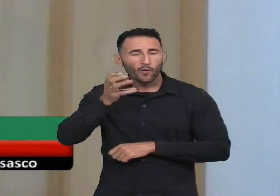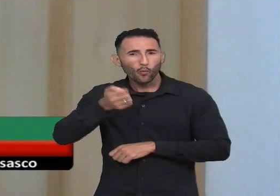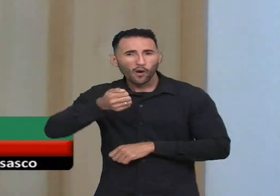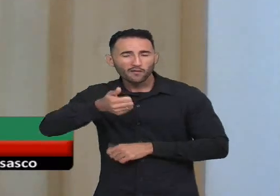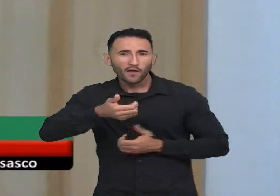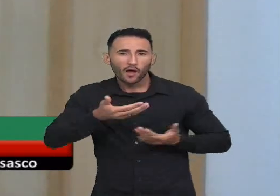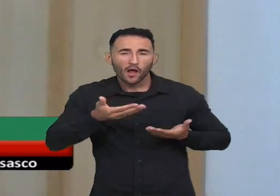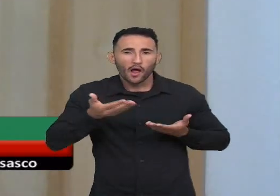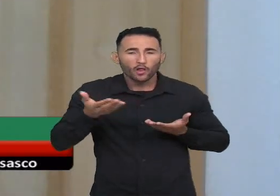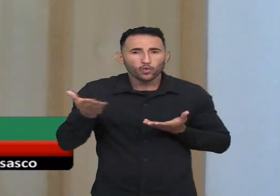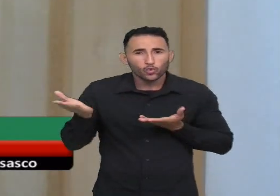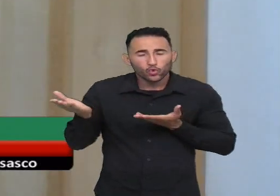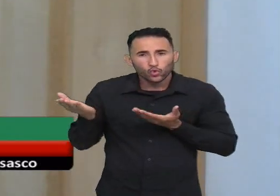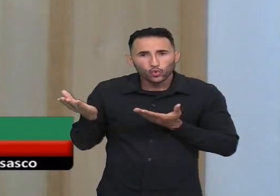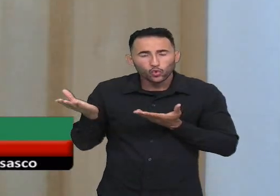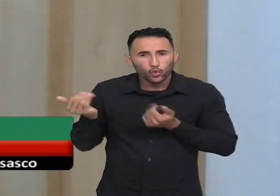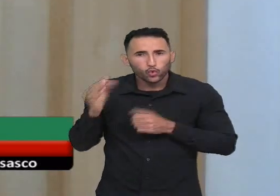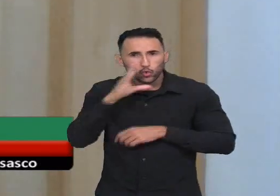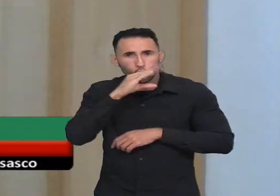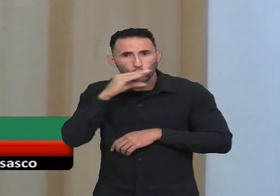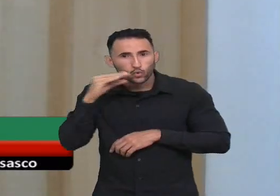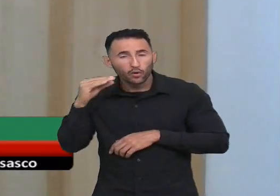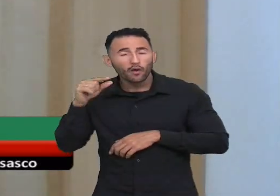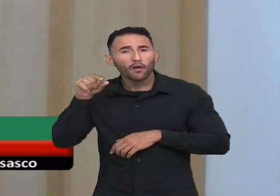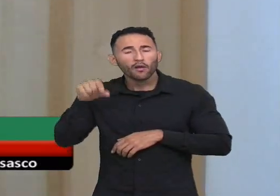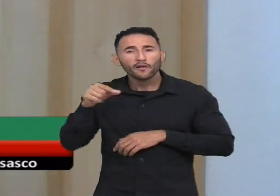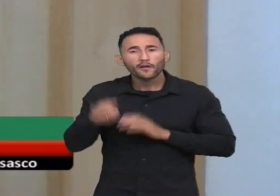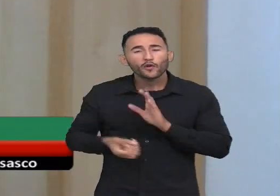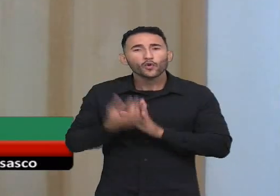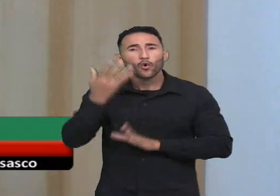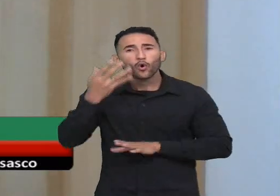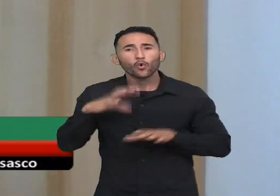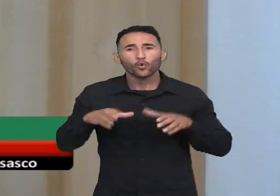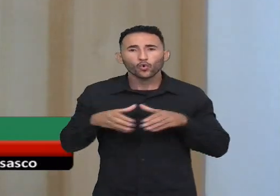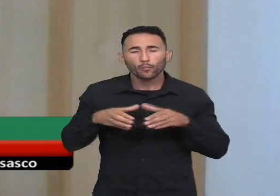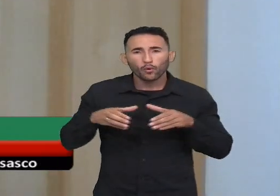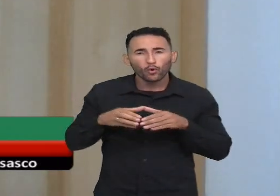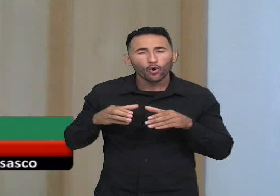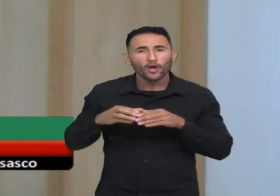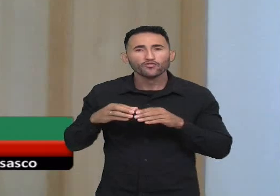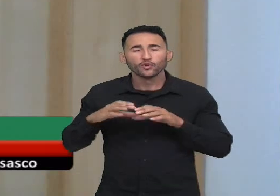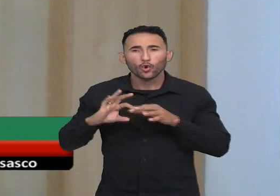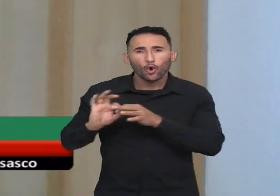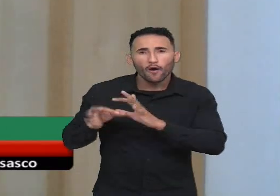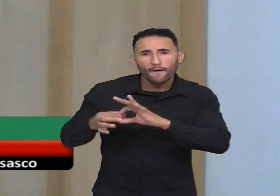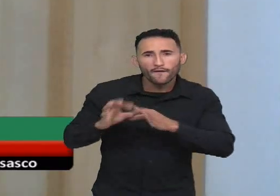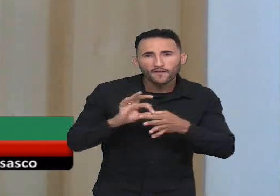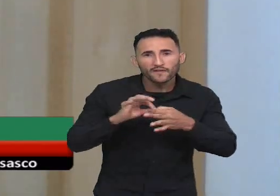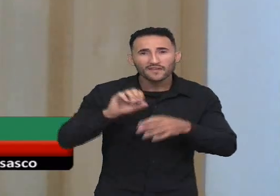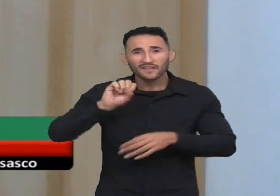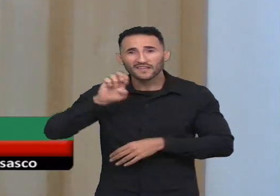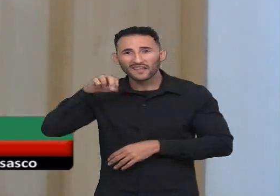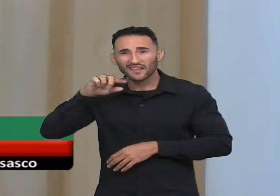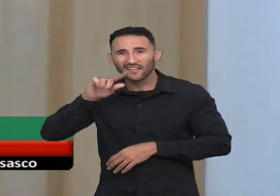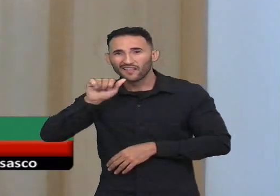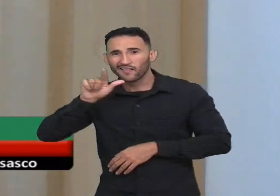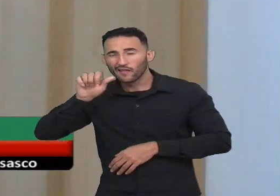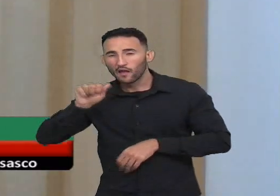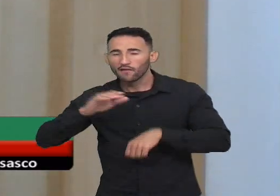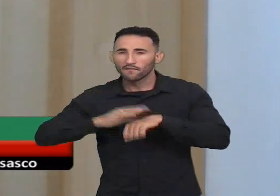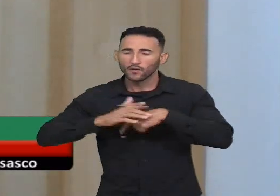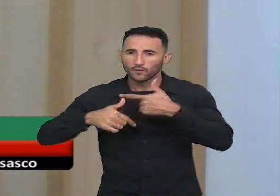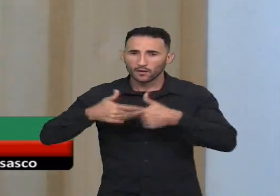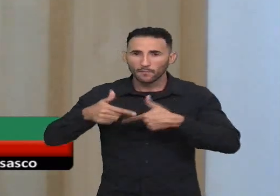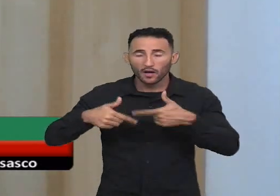a Associação de Capoeira Correntes da Senzala, que atualmente desenvolve seu trabalho social no CDHU do Jardim Turíbio,